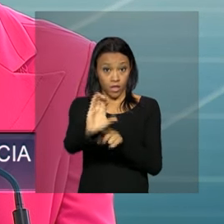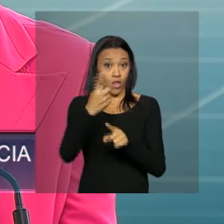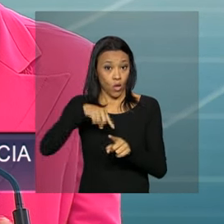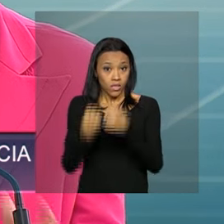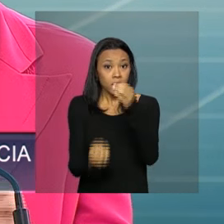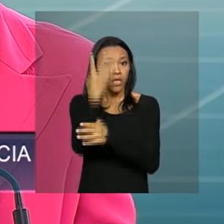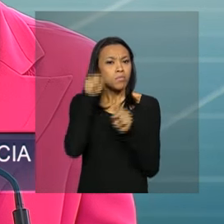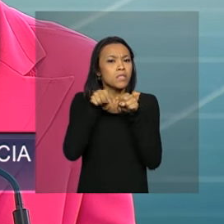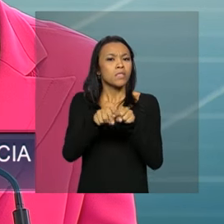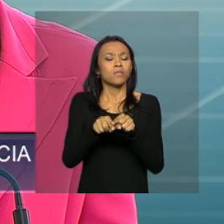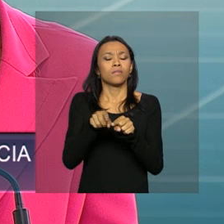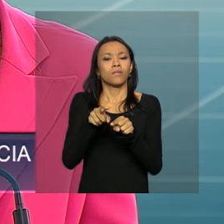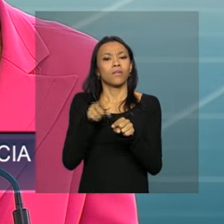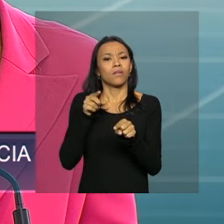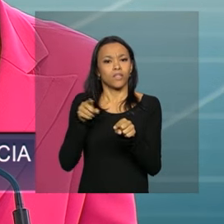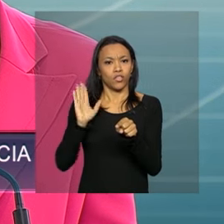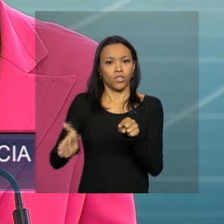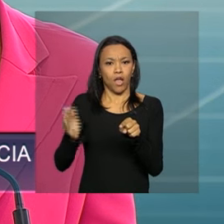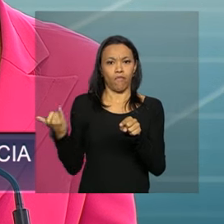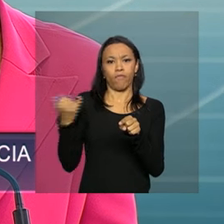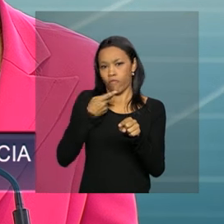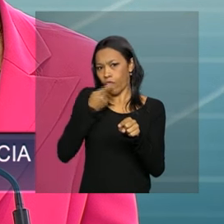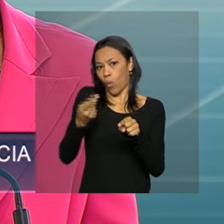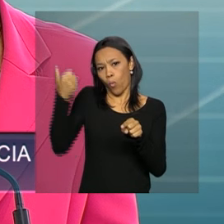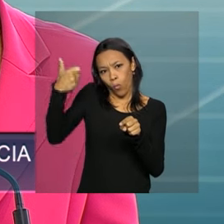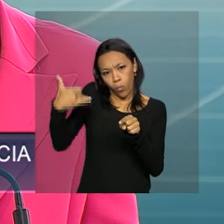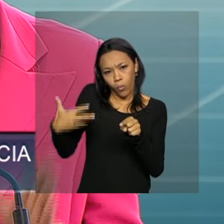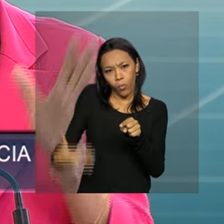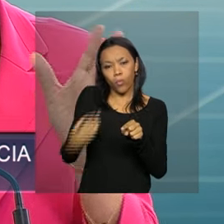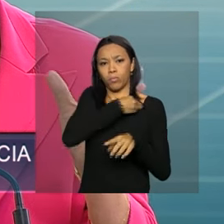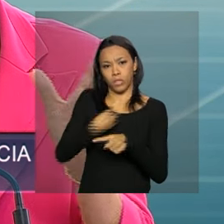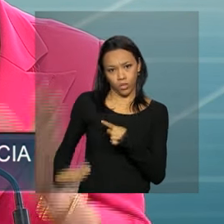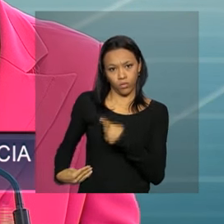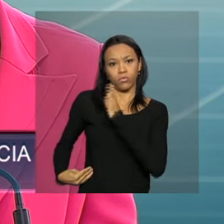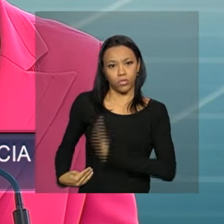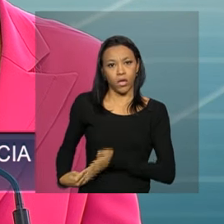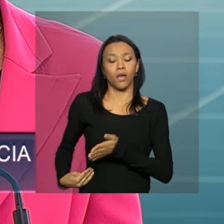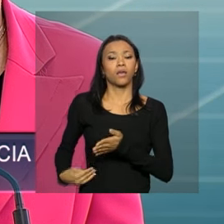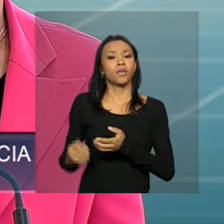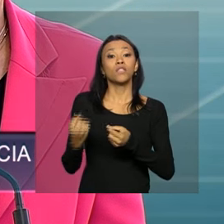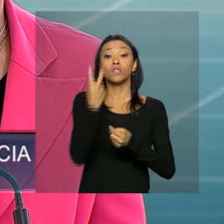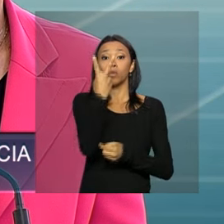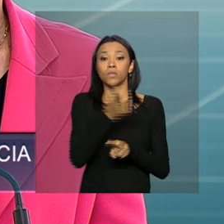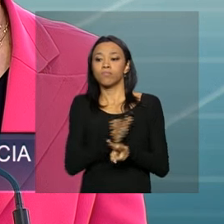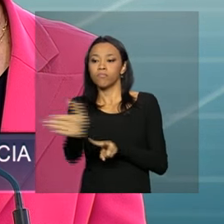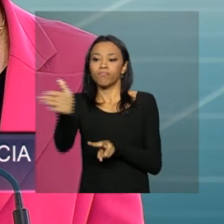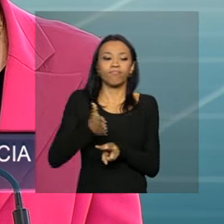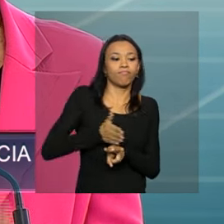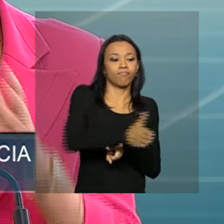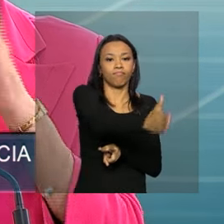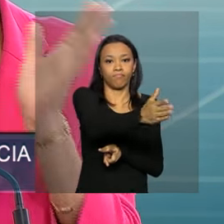baseado, como mostrou o ministro Aloysio Mercadante, em dois caminhos,